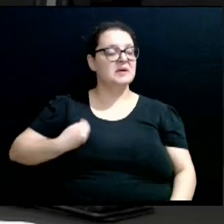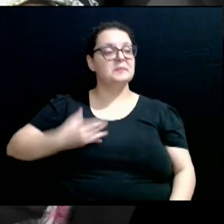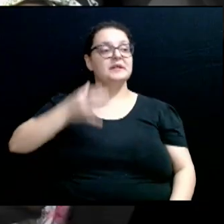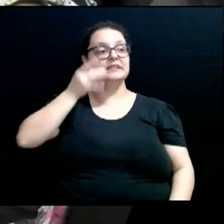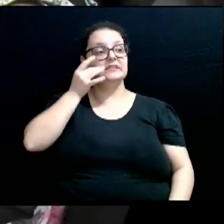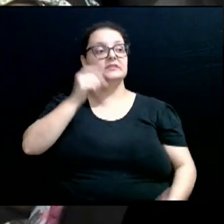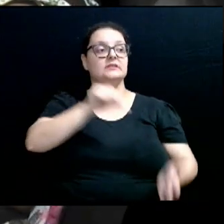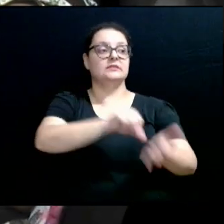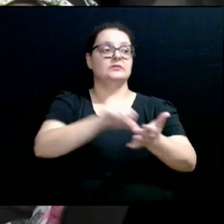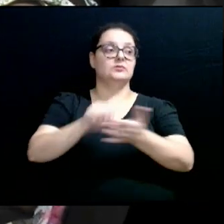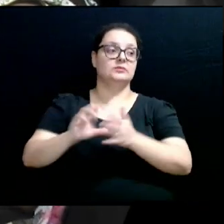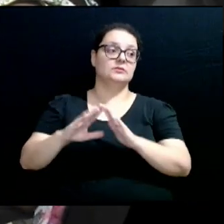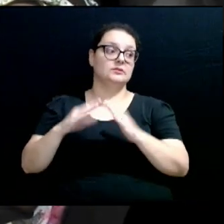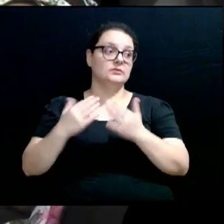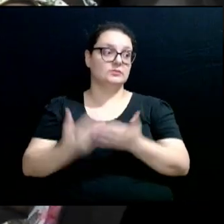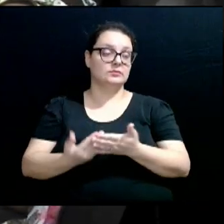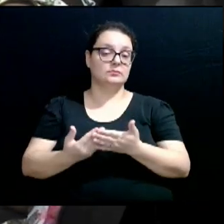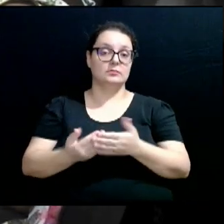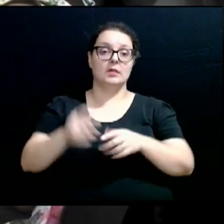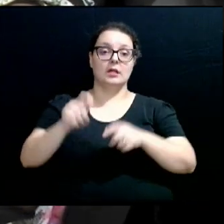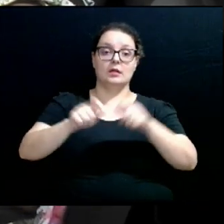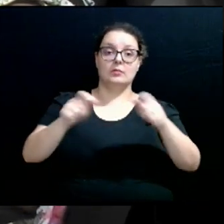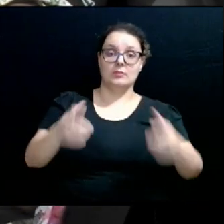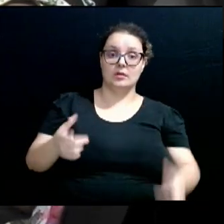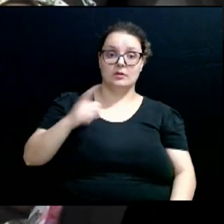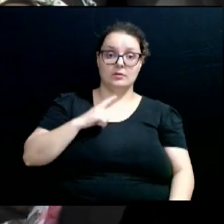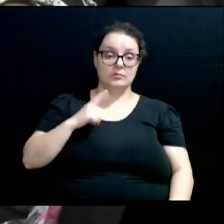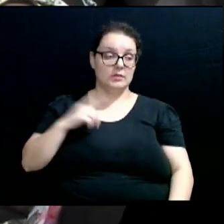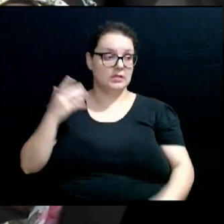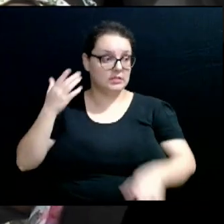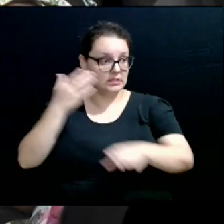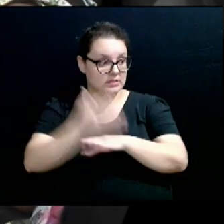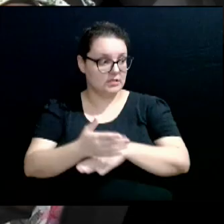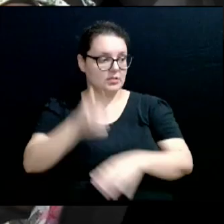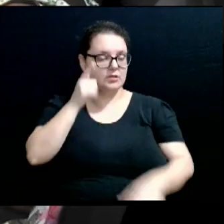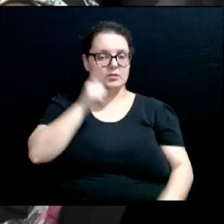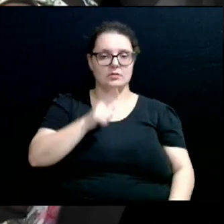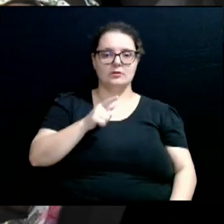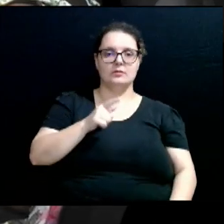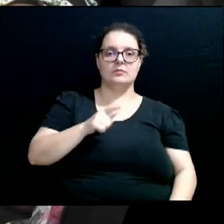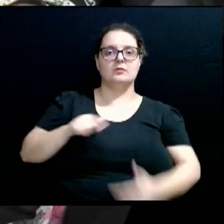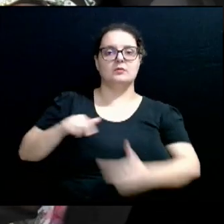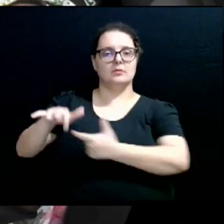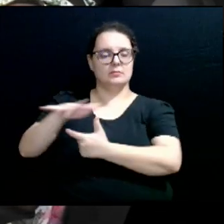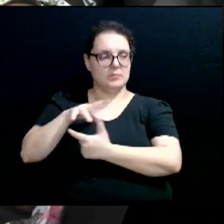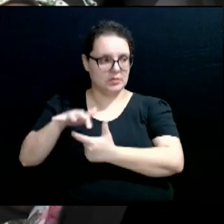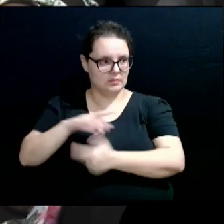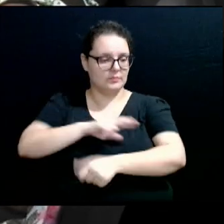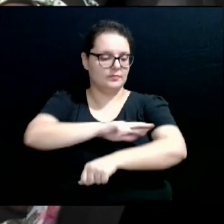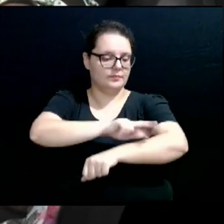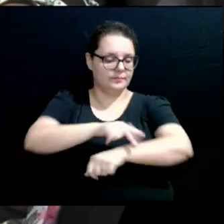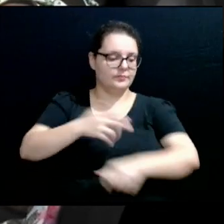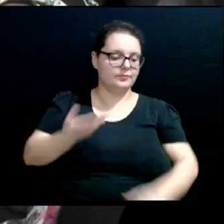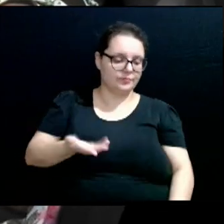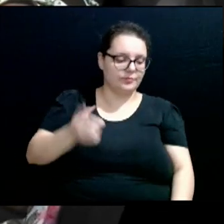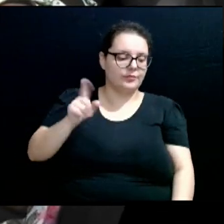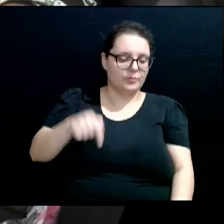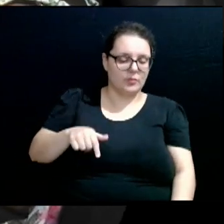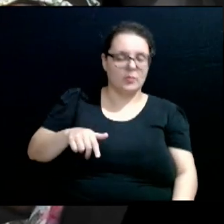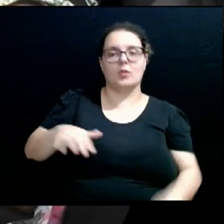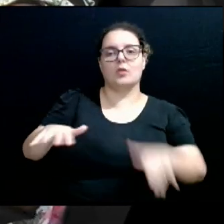escolares, para que as pessoas tenham acesso e consigam se letrar racialmente. Então esse é um movimento